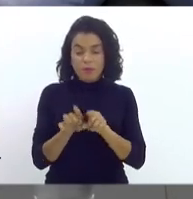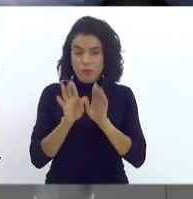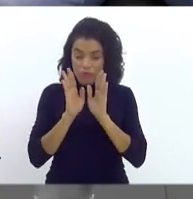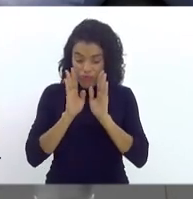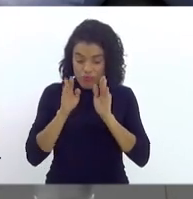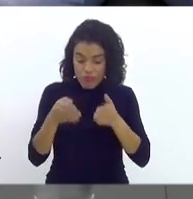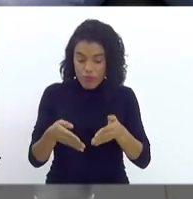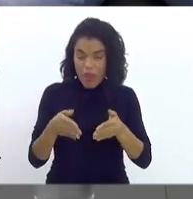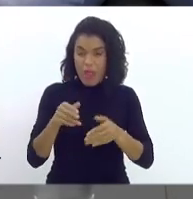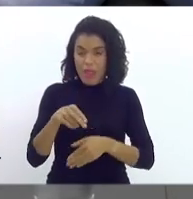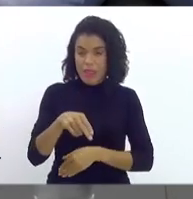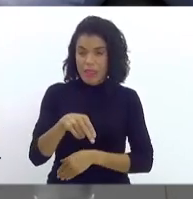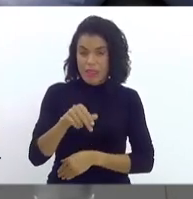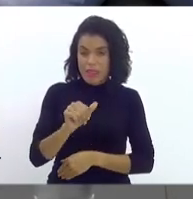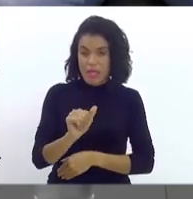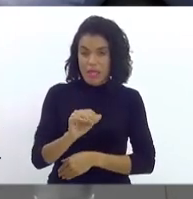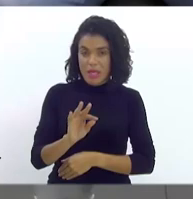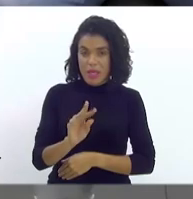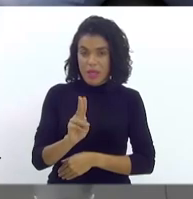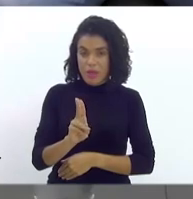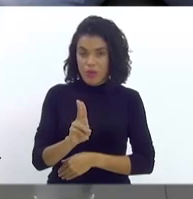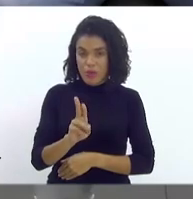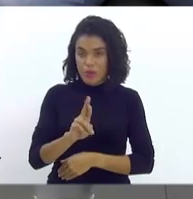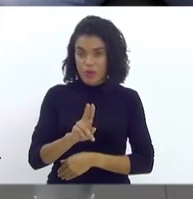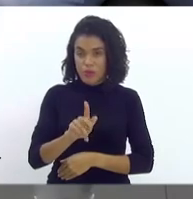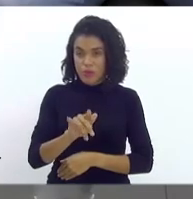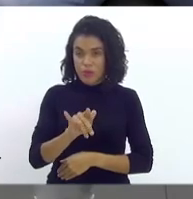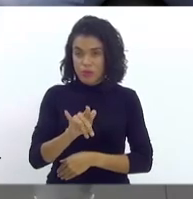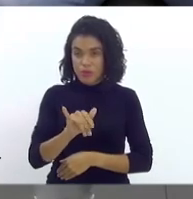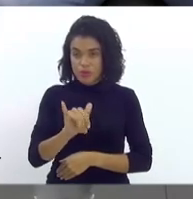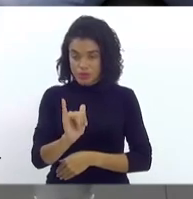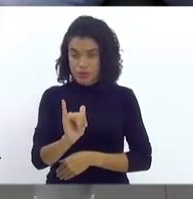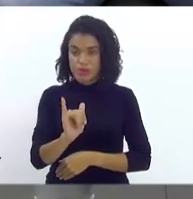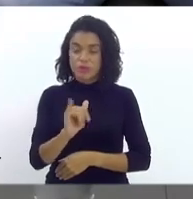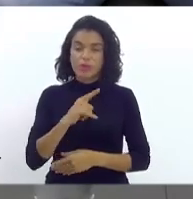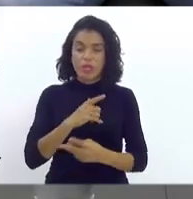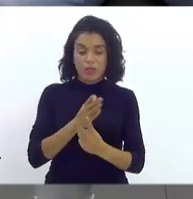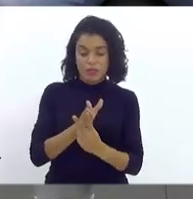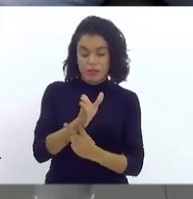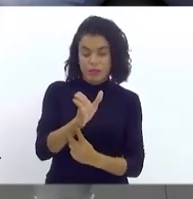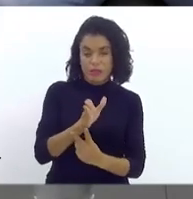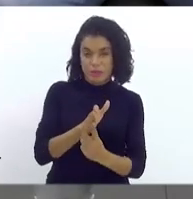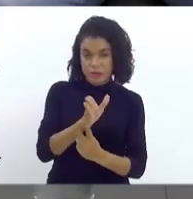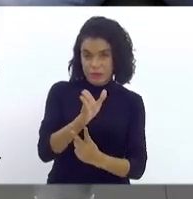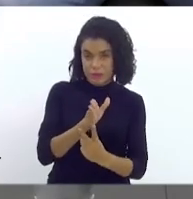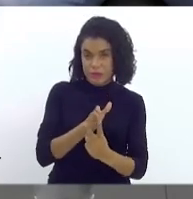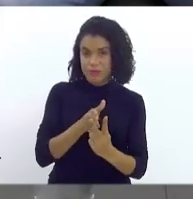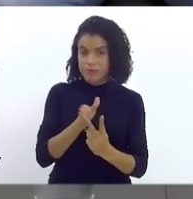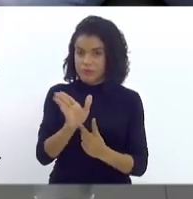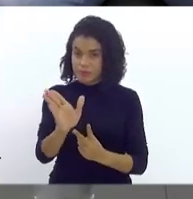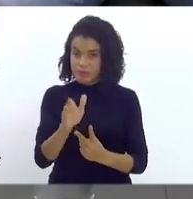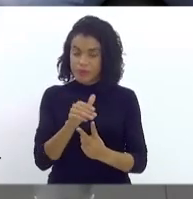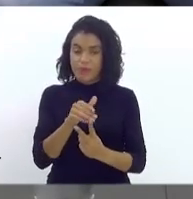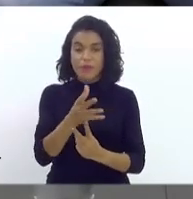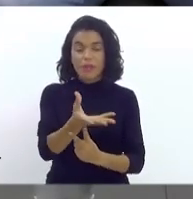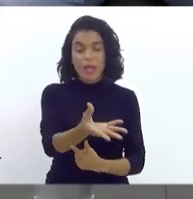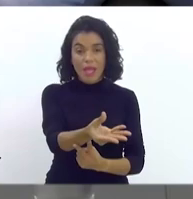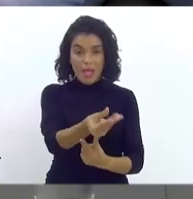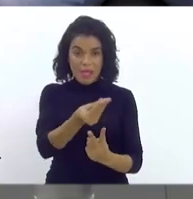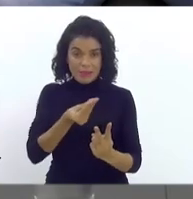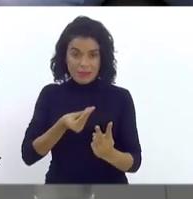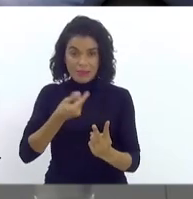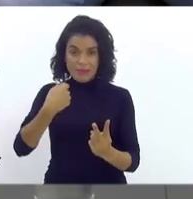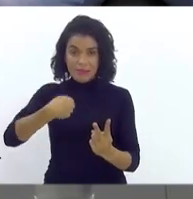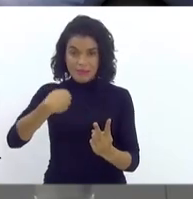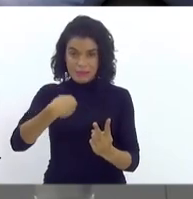especificamente à Naturgy, a gente basicamente atua em duas linhas. É, a gente recebe as demandas da